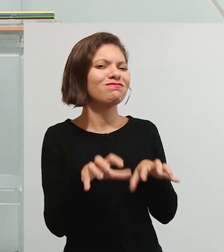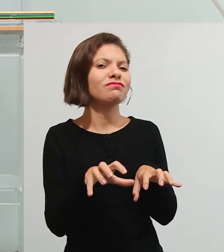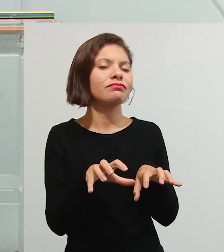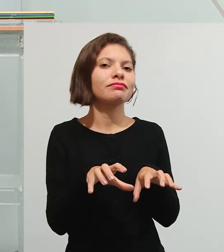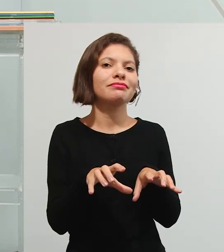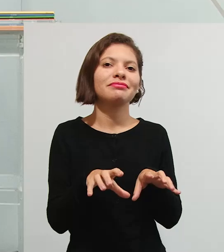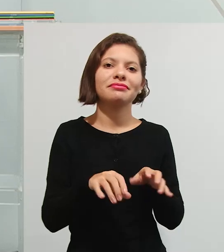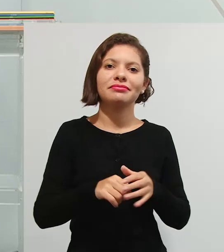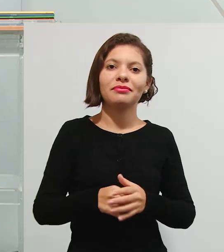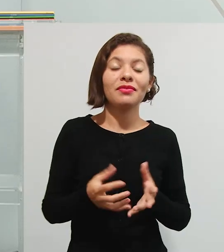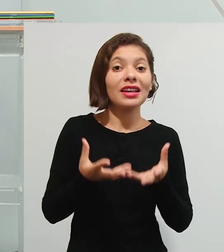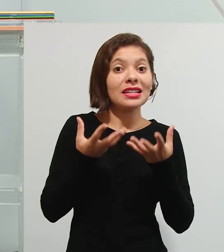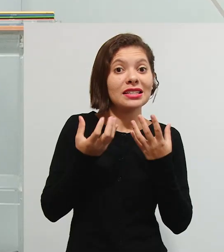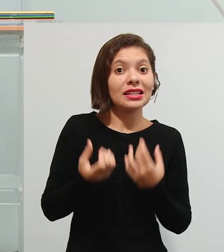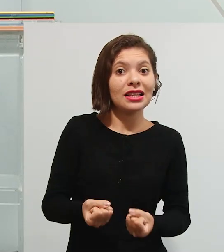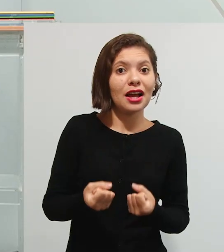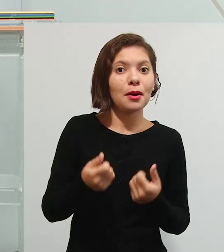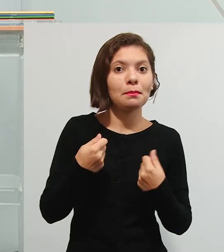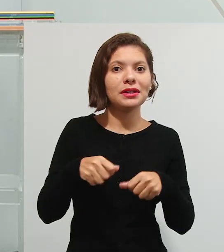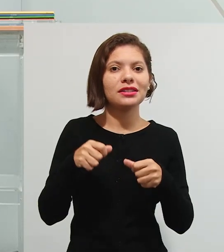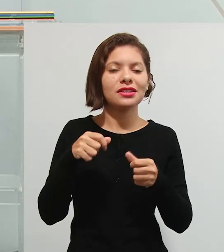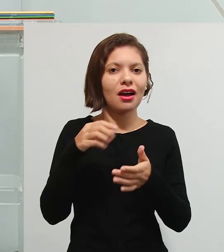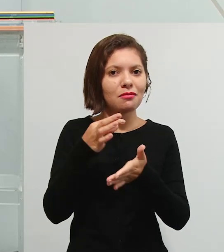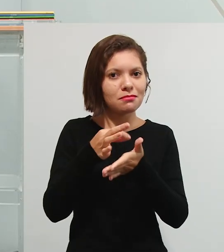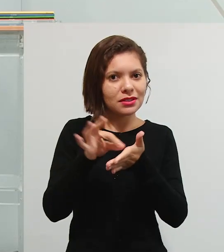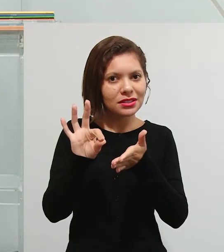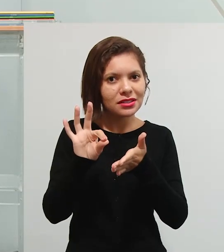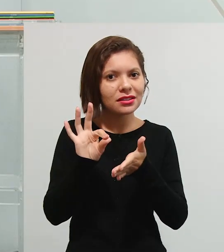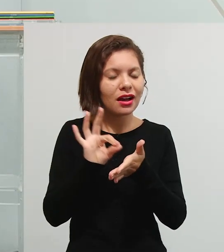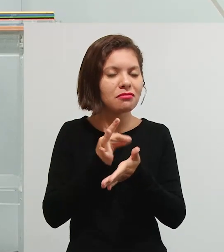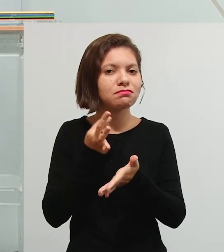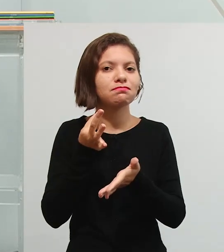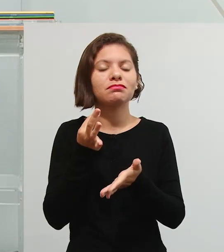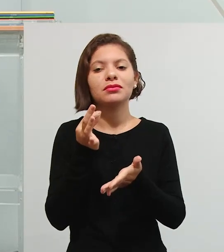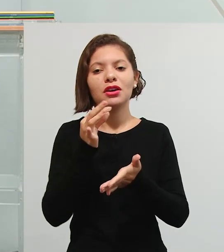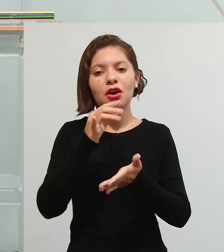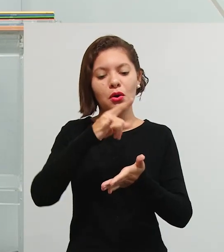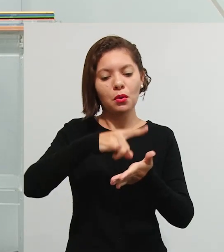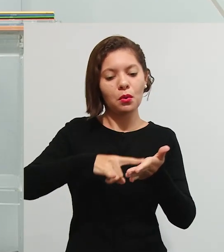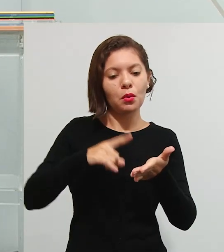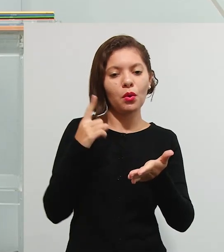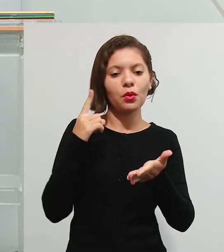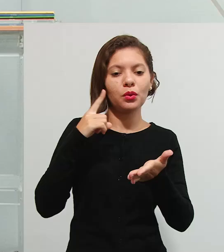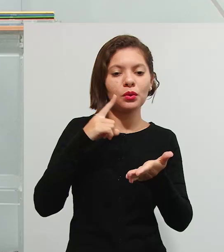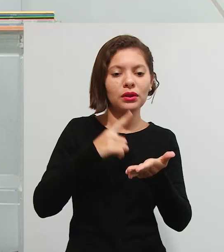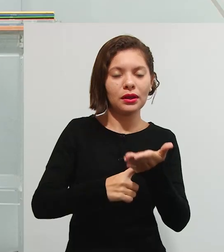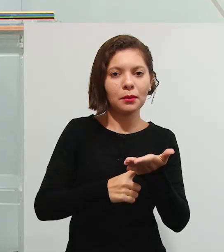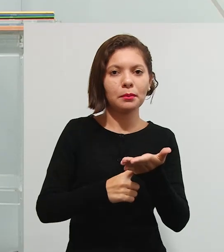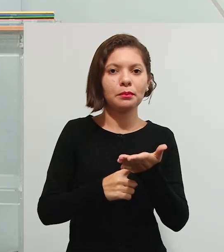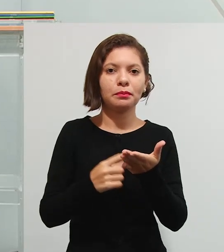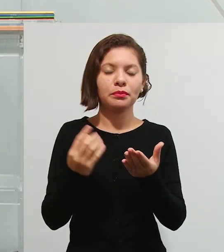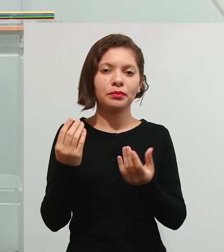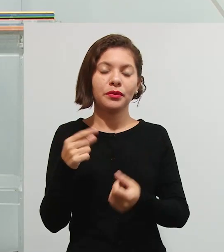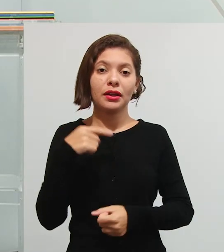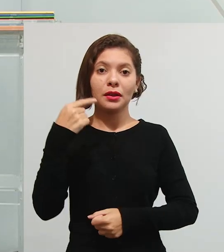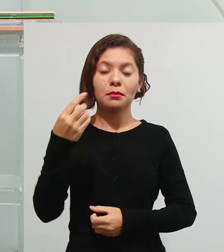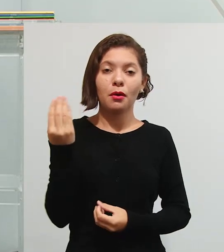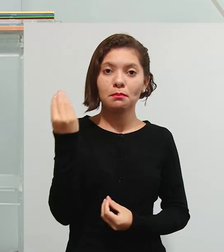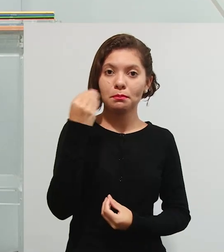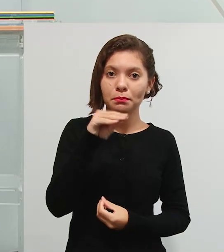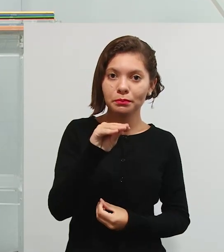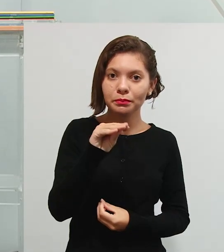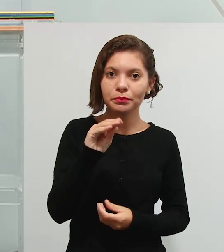participar. Aceitando, eles devem assinar esse termo. E esse termo, o modelo desse termo deve estar acostado